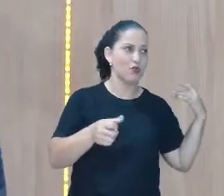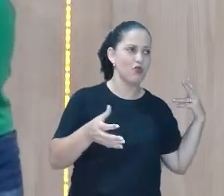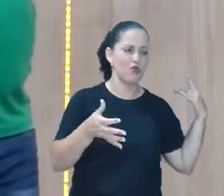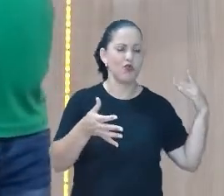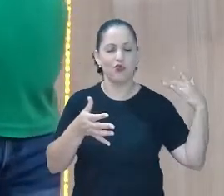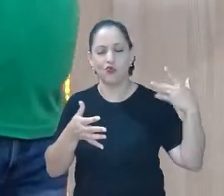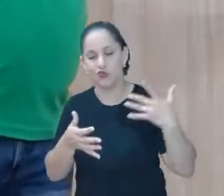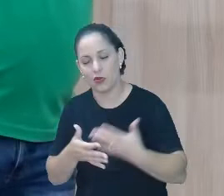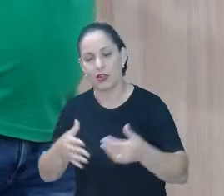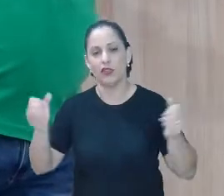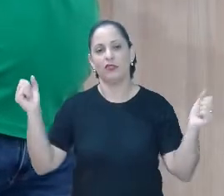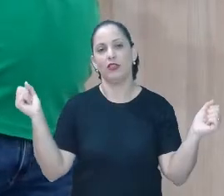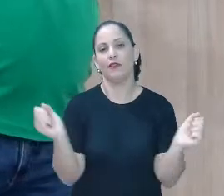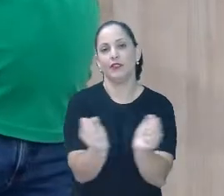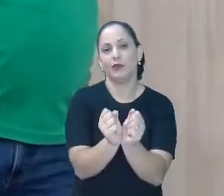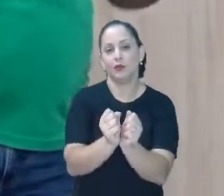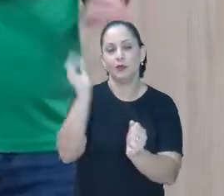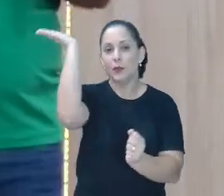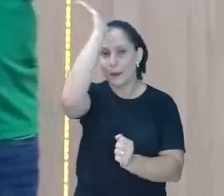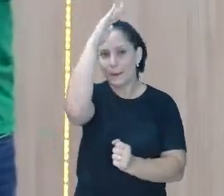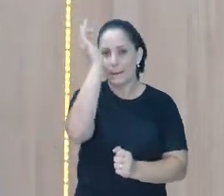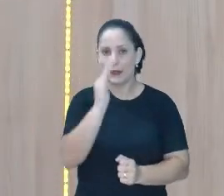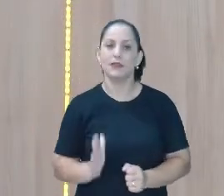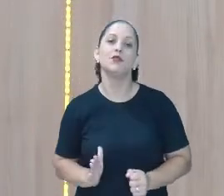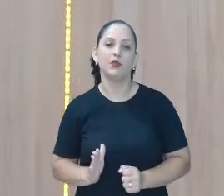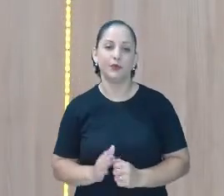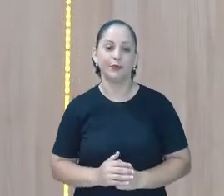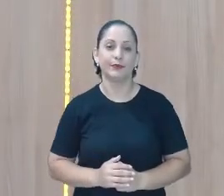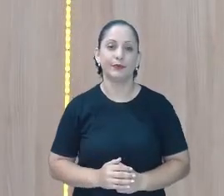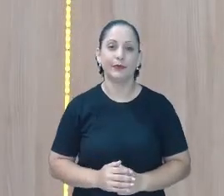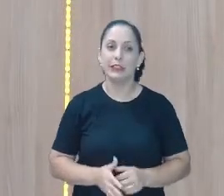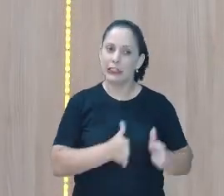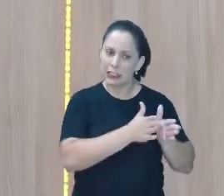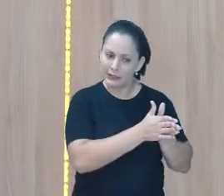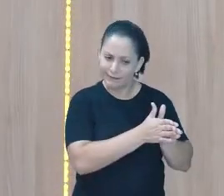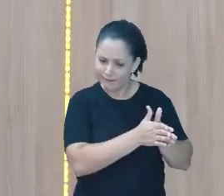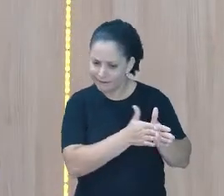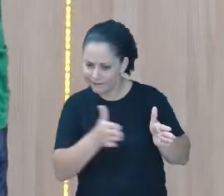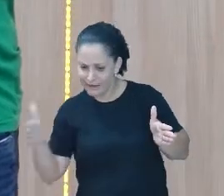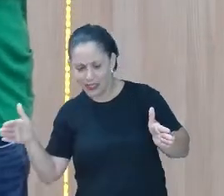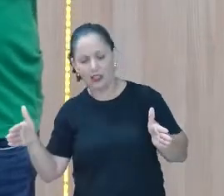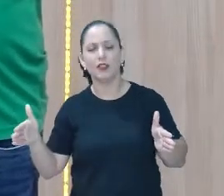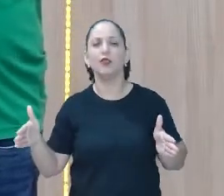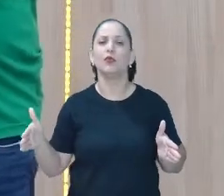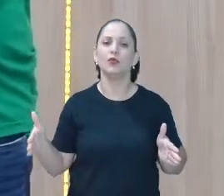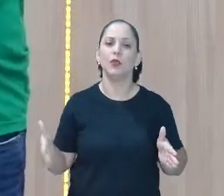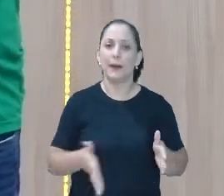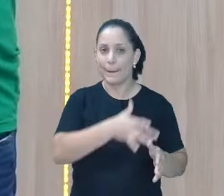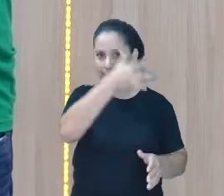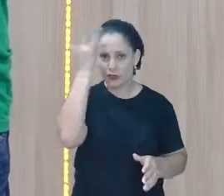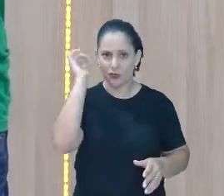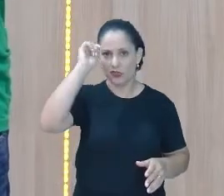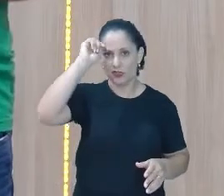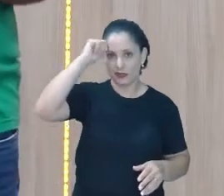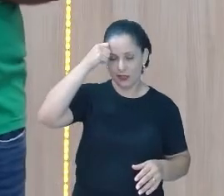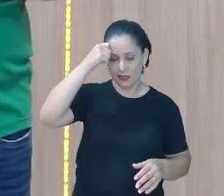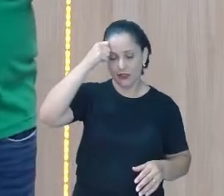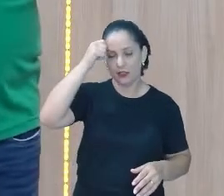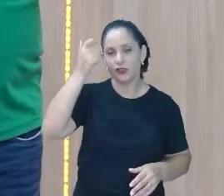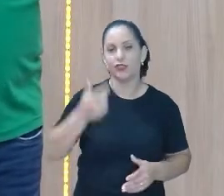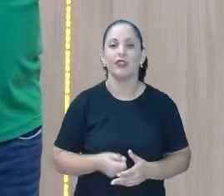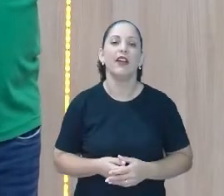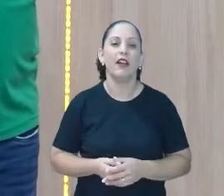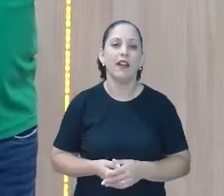E todo esse período, né, de escravização das pessoas, né, negras, né, dos negros, negras,